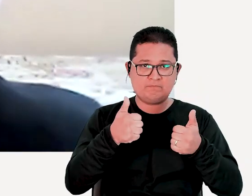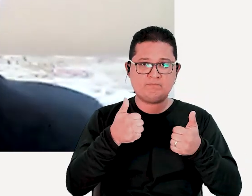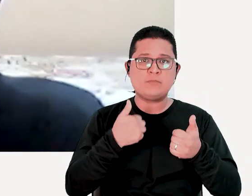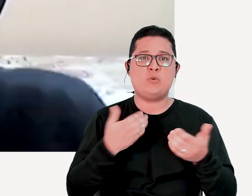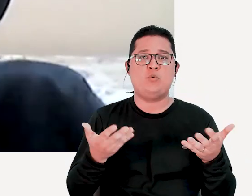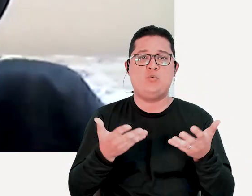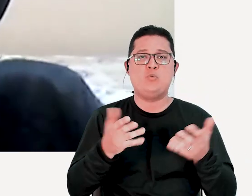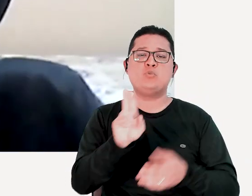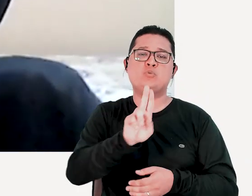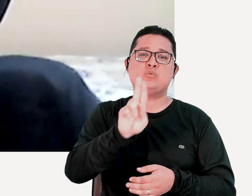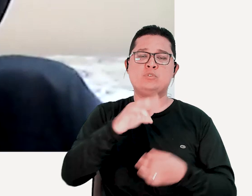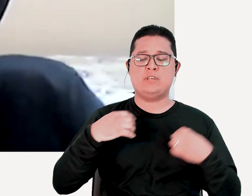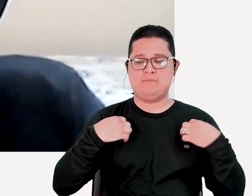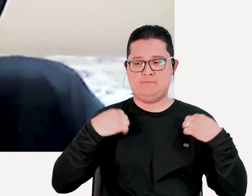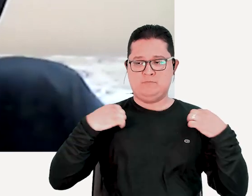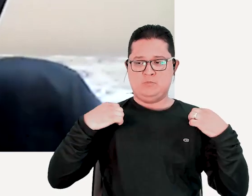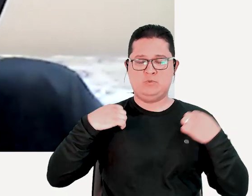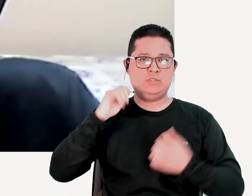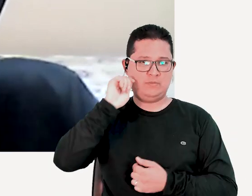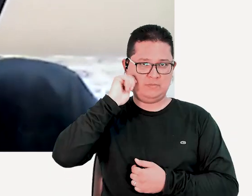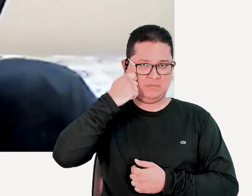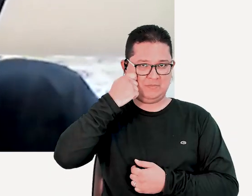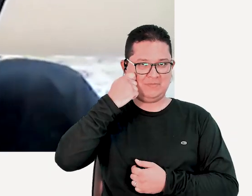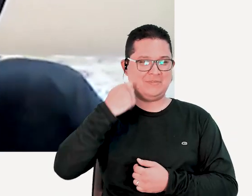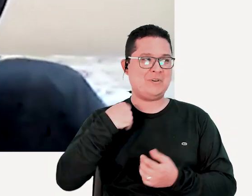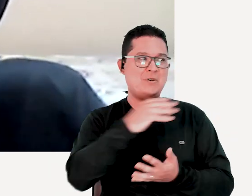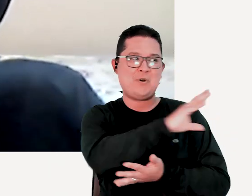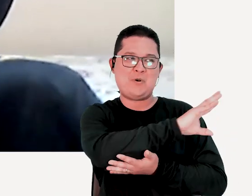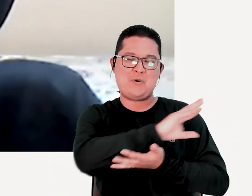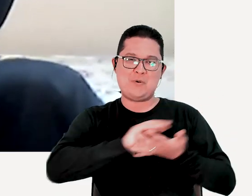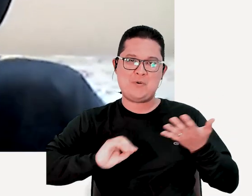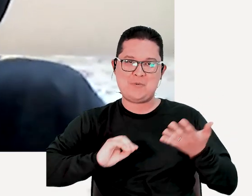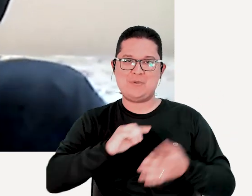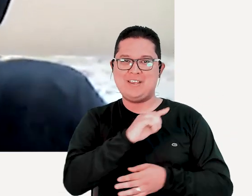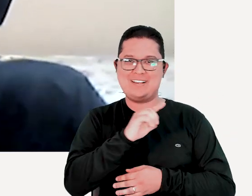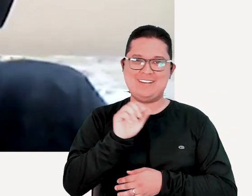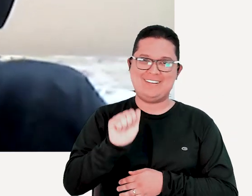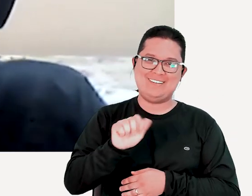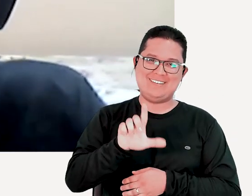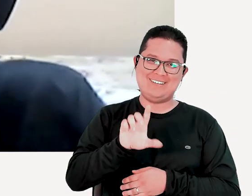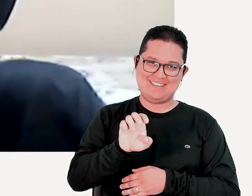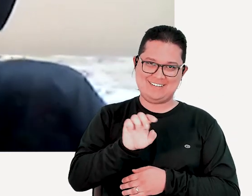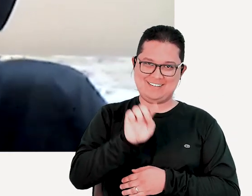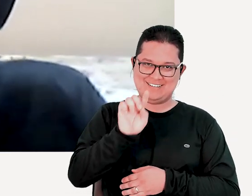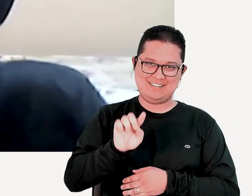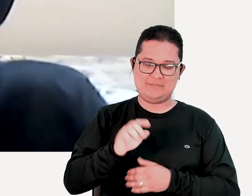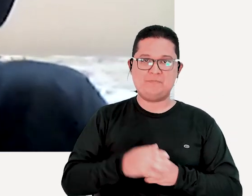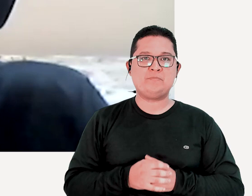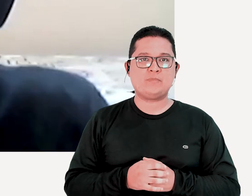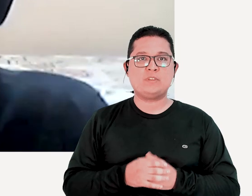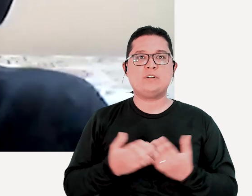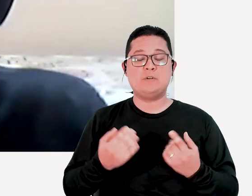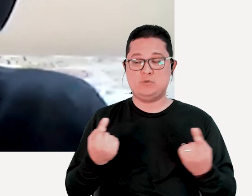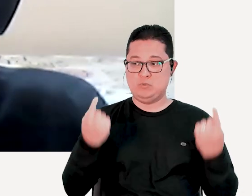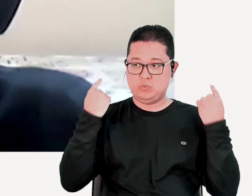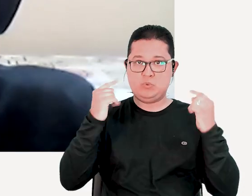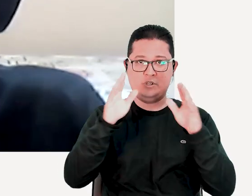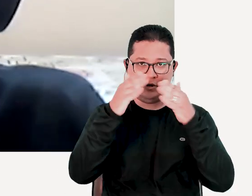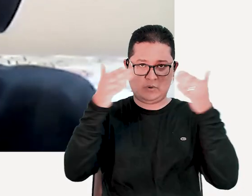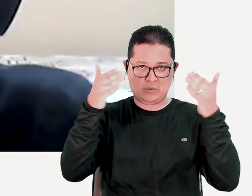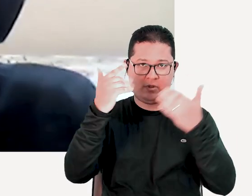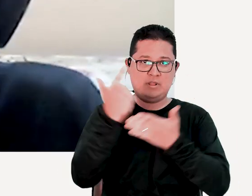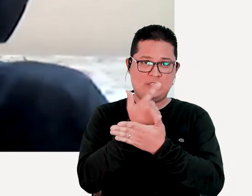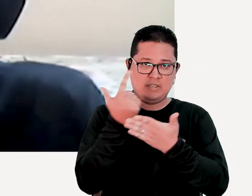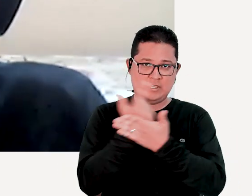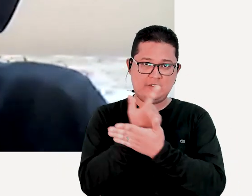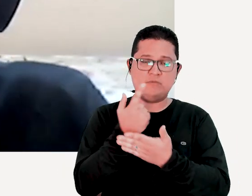preta. Estou copiando a lei hoje. Ao meu fundo tem uma estante de livros e uma parede